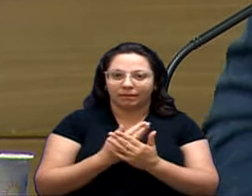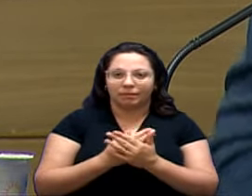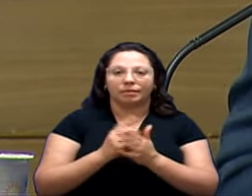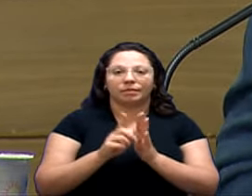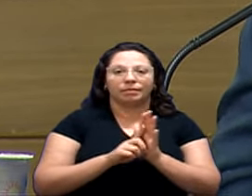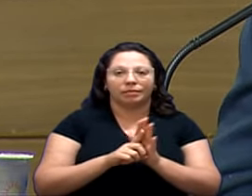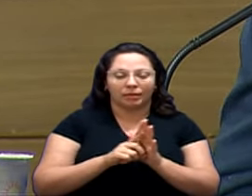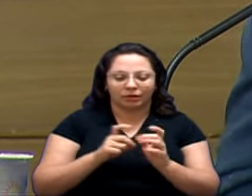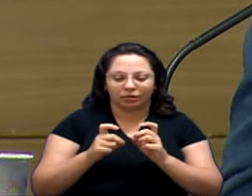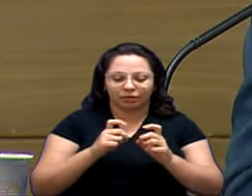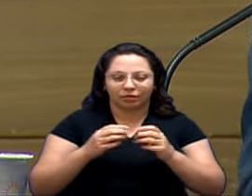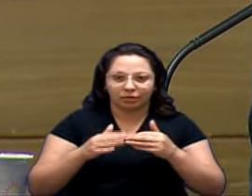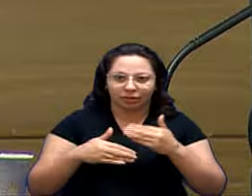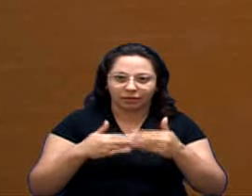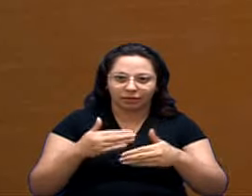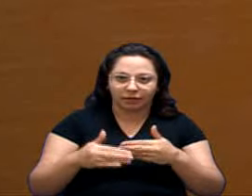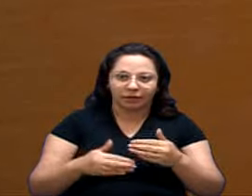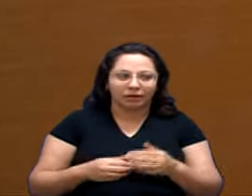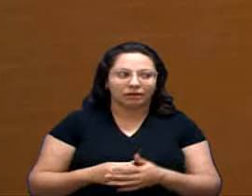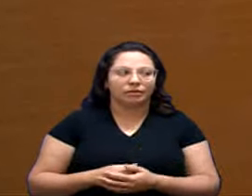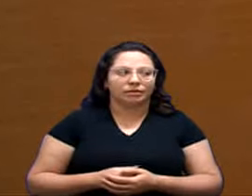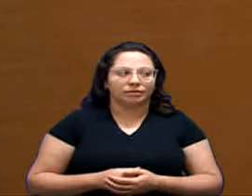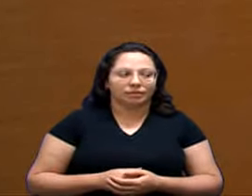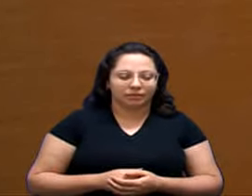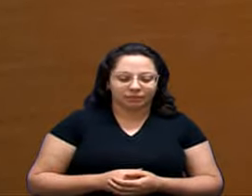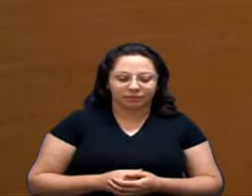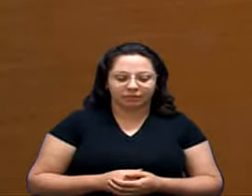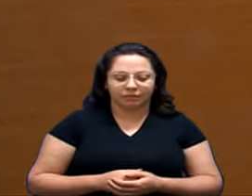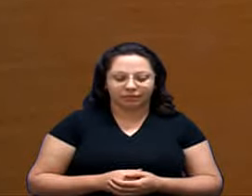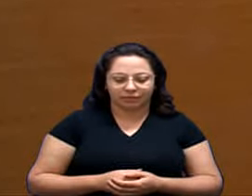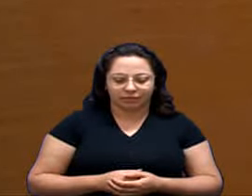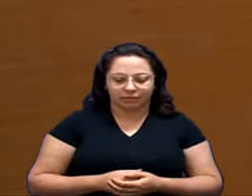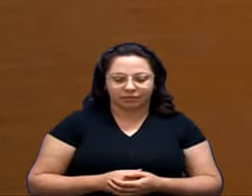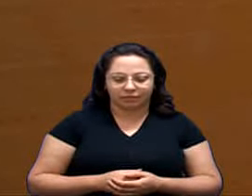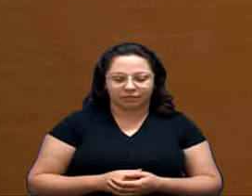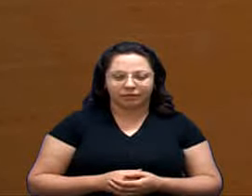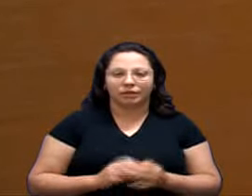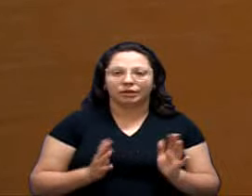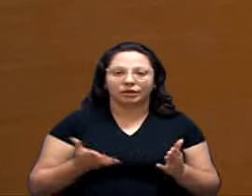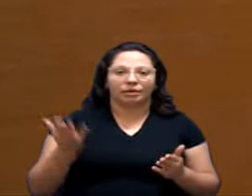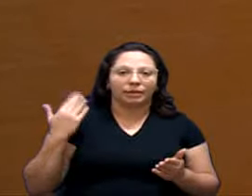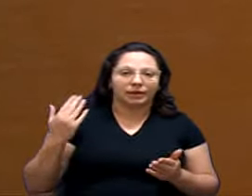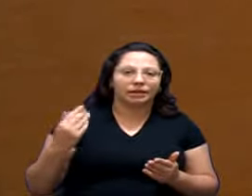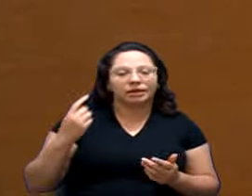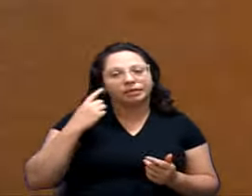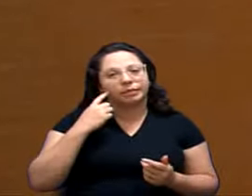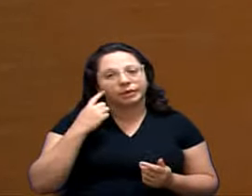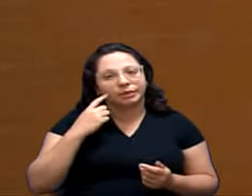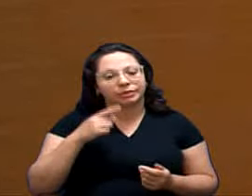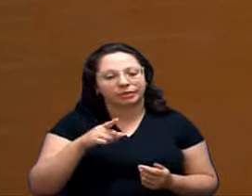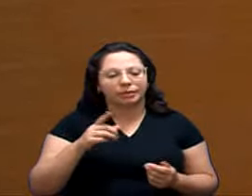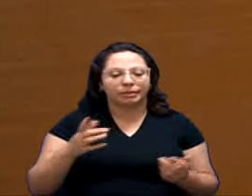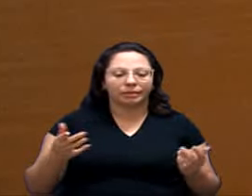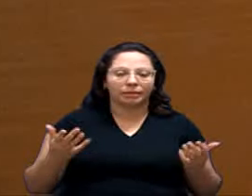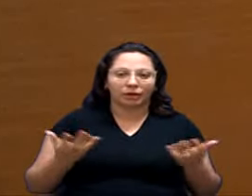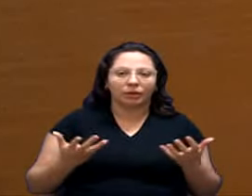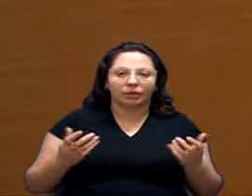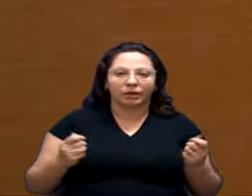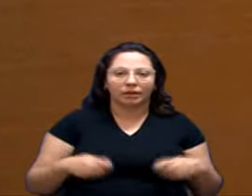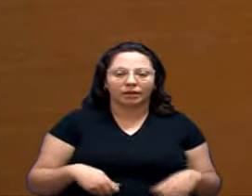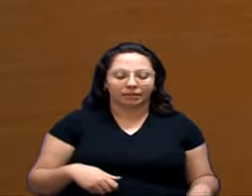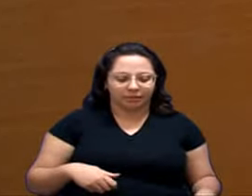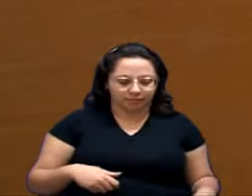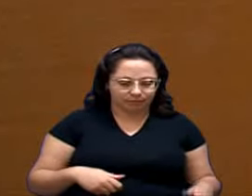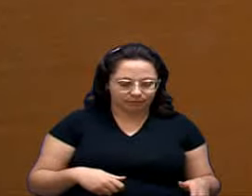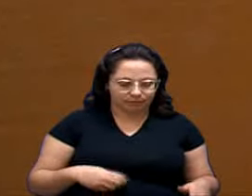discussões próximas nessa L era uma ideia já né thago né já já era uma ideia de nessa dinâmica